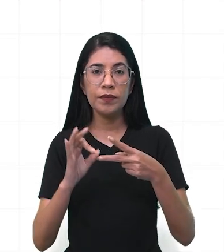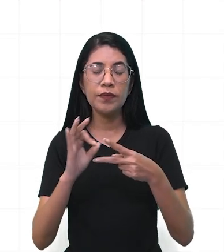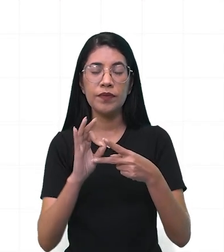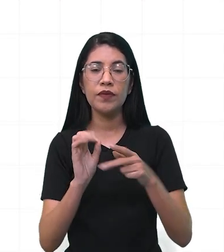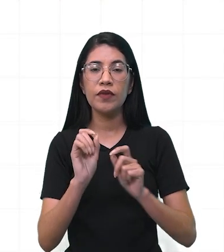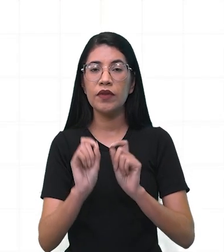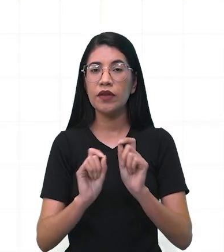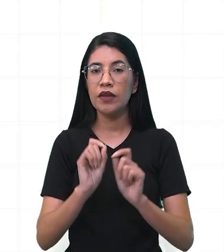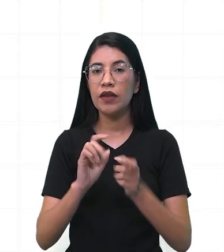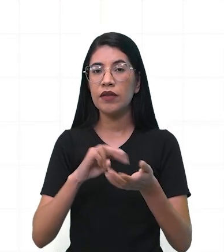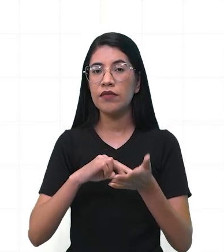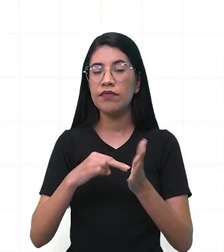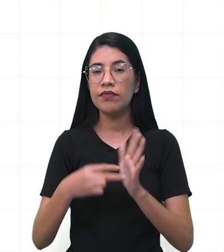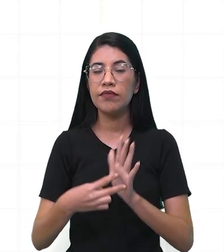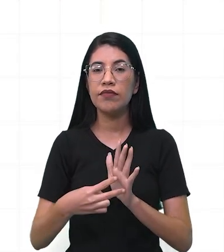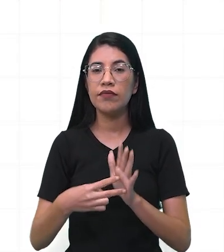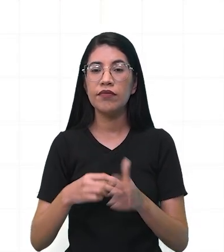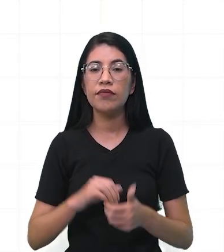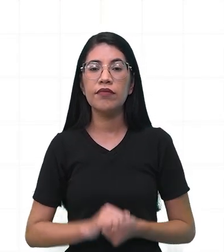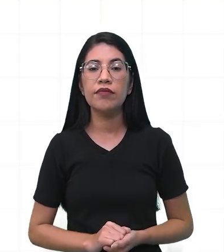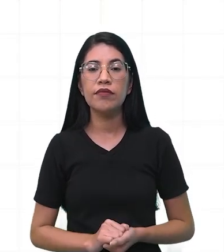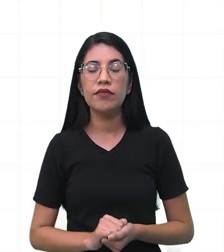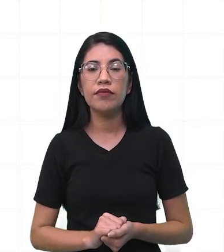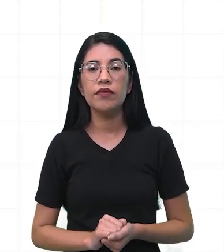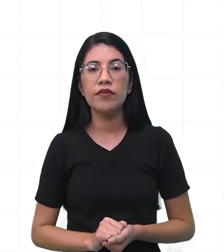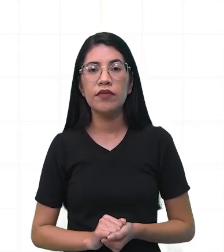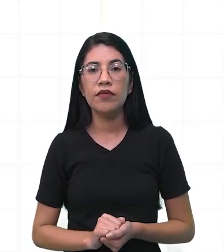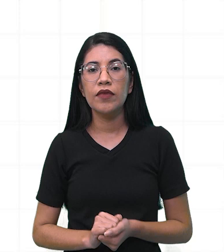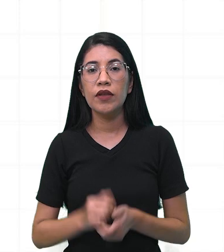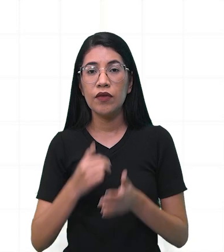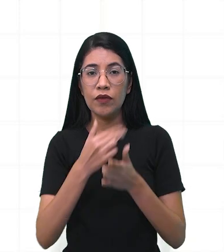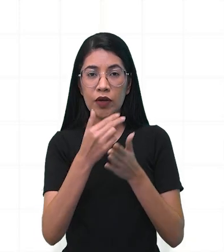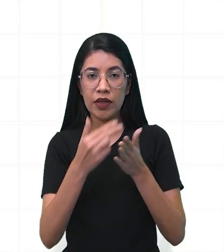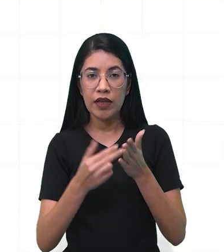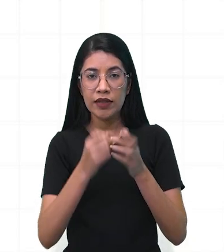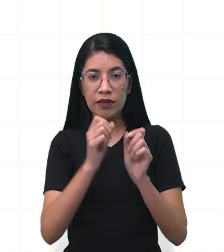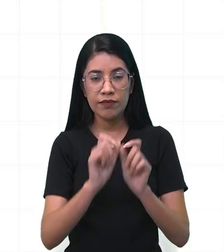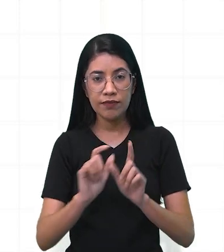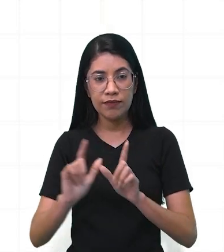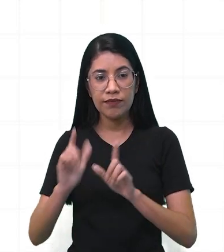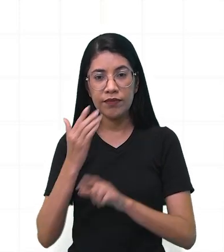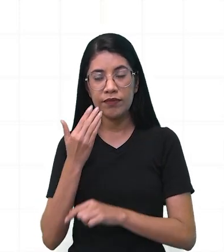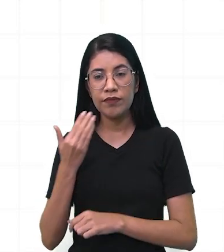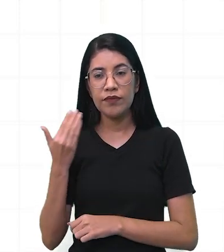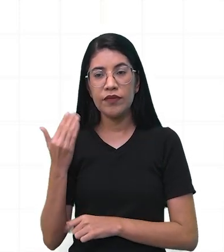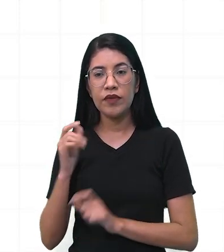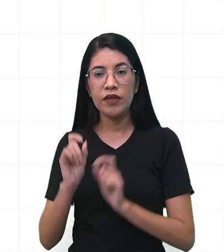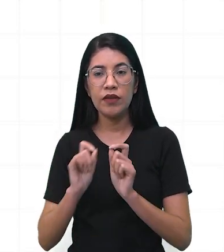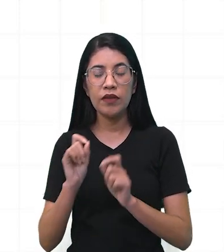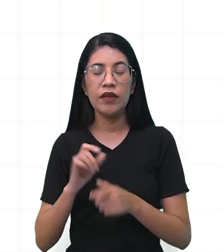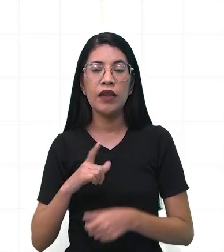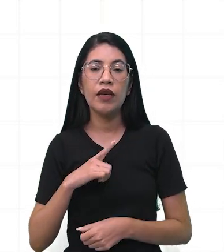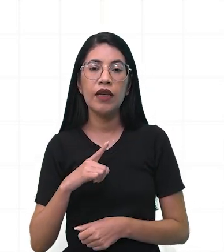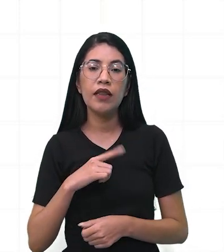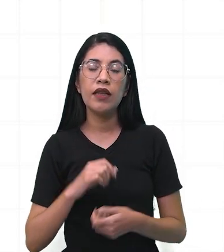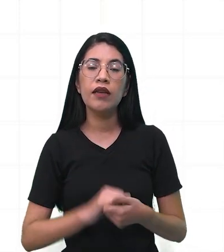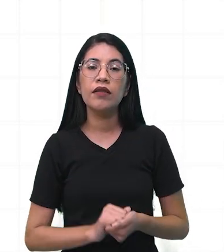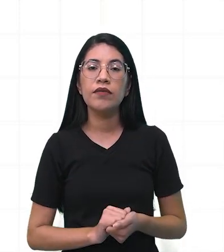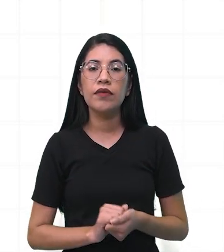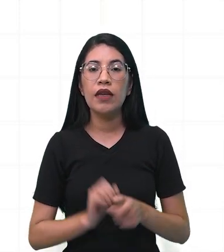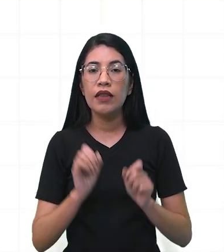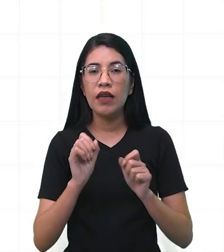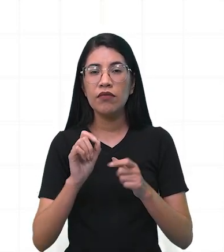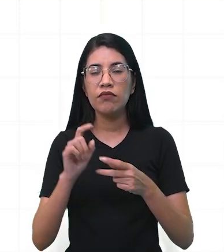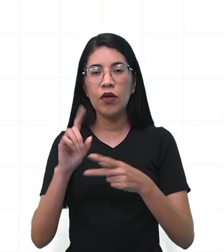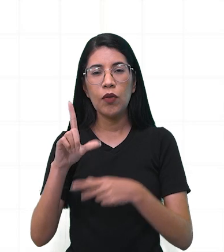é aquele, vou colocar aqui no canto, o polígono regular é aquele que possui